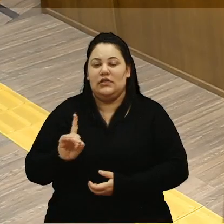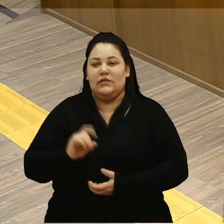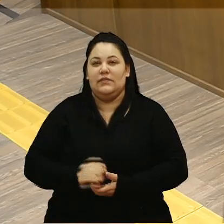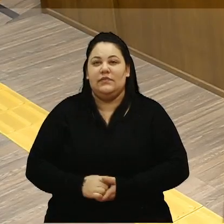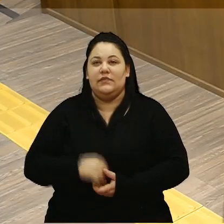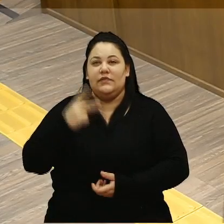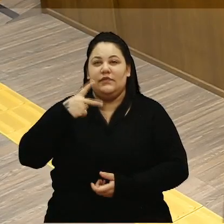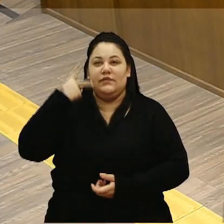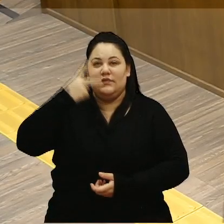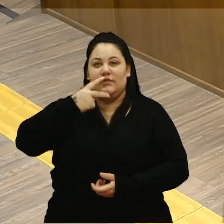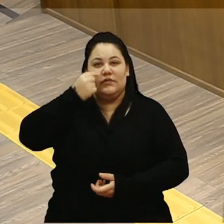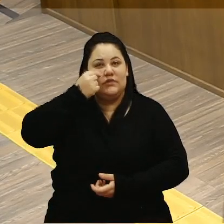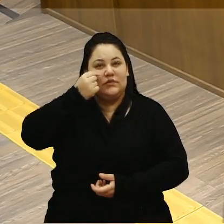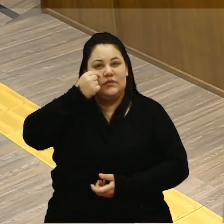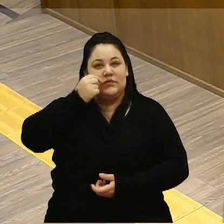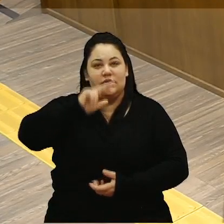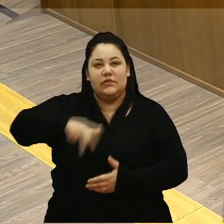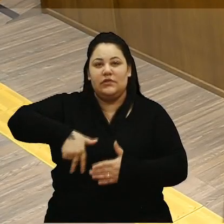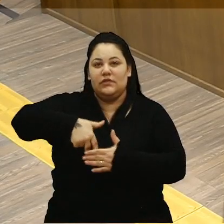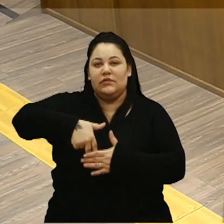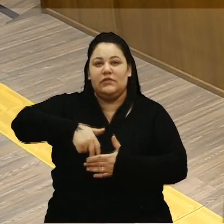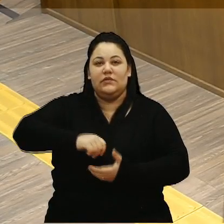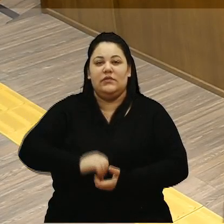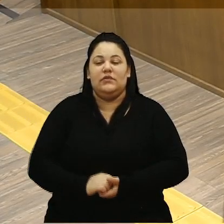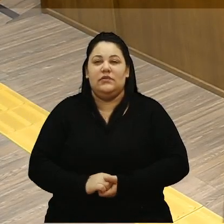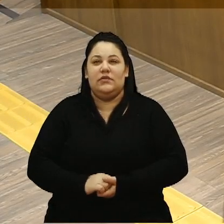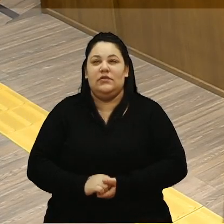palavra, vereador Eloy Frisso, da tribuna.